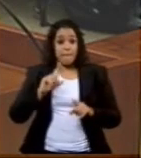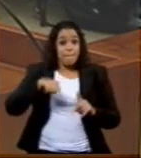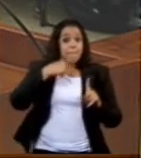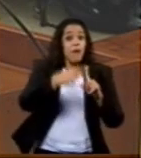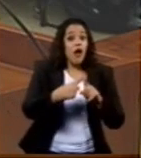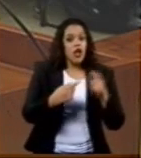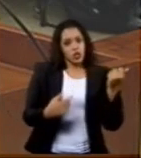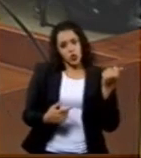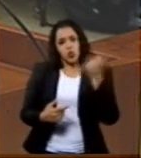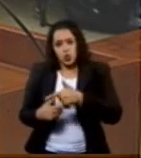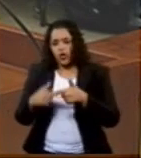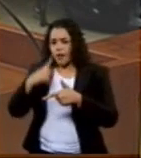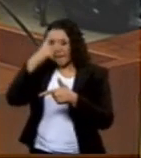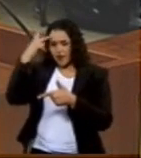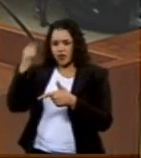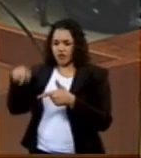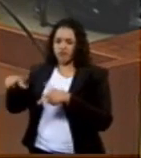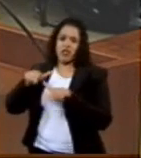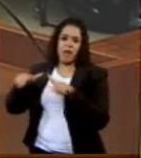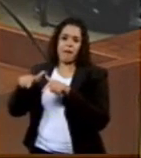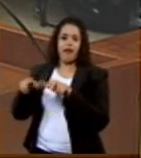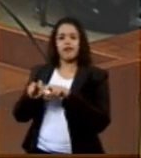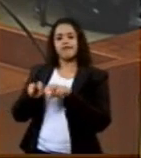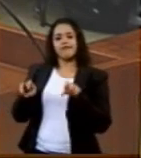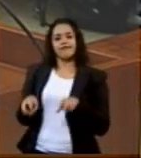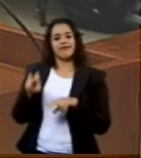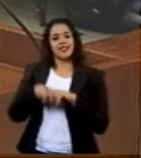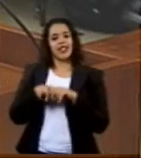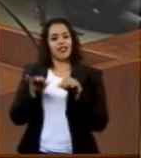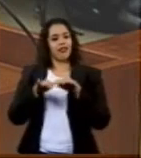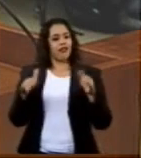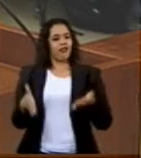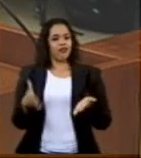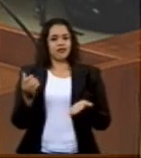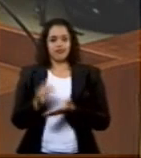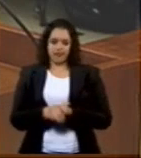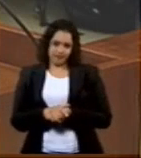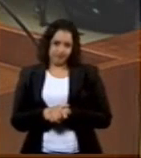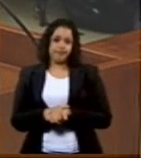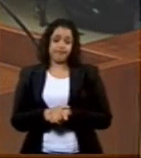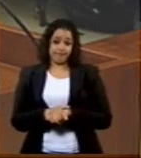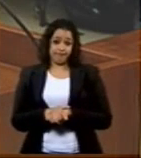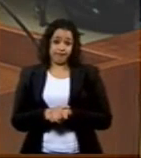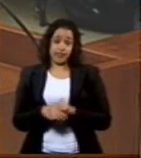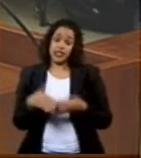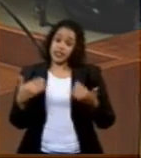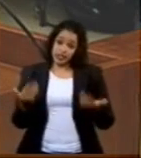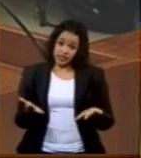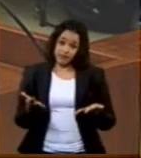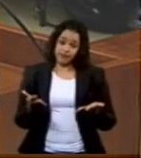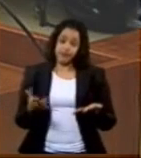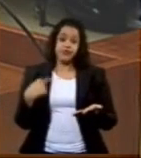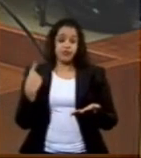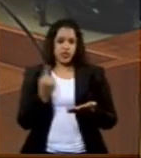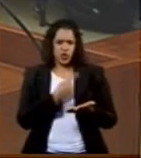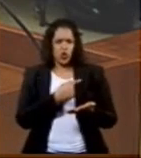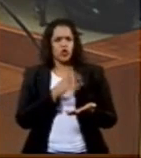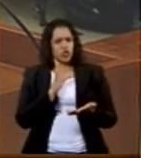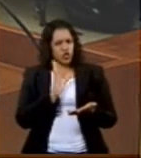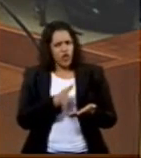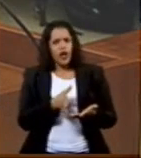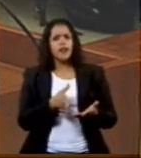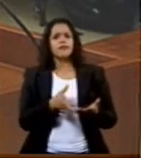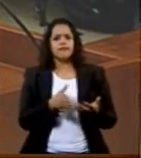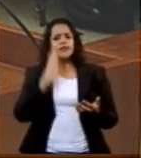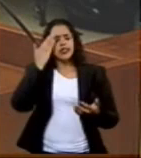trabalhadores que laboram nos escritórios da administração do porto. Portanto, doutor ministro, nós corroboramos, sim,